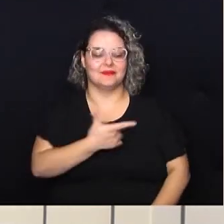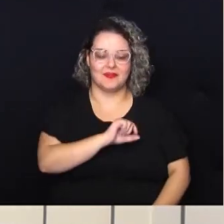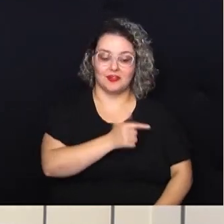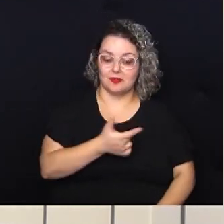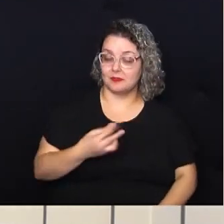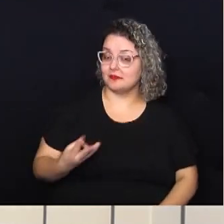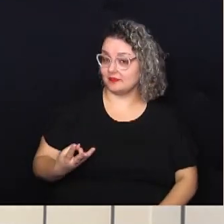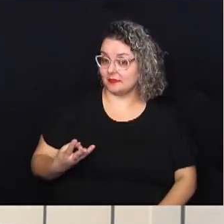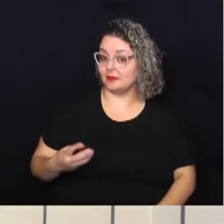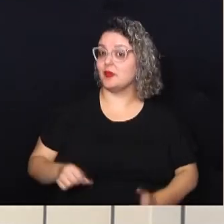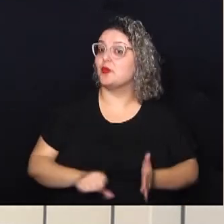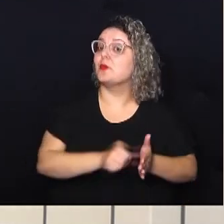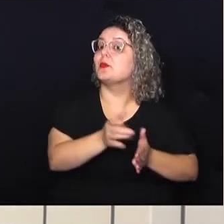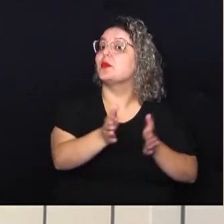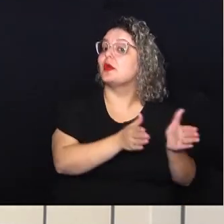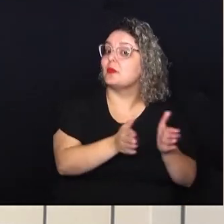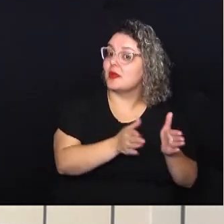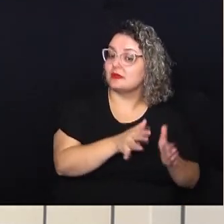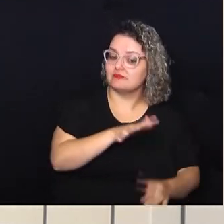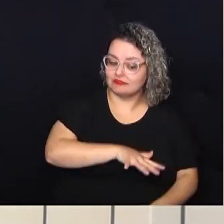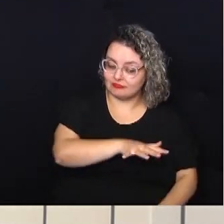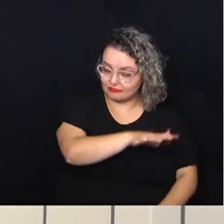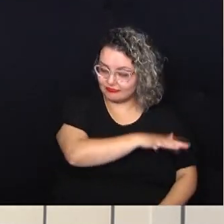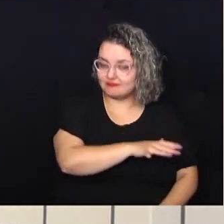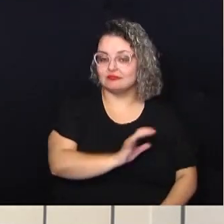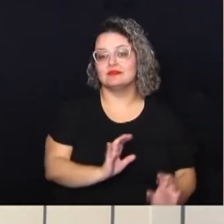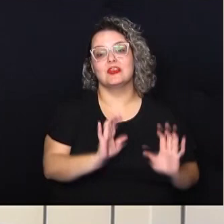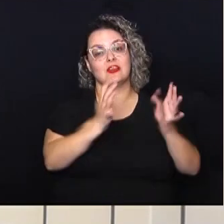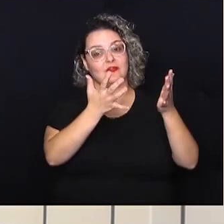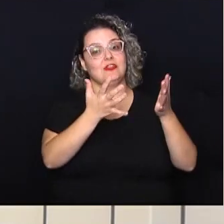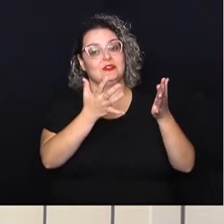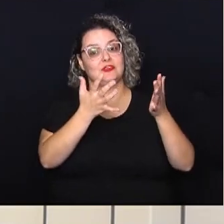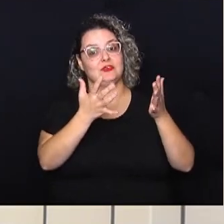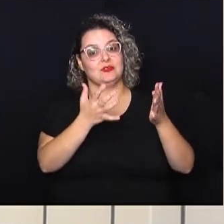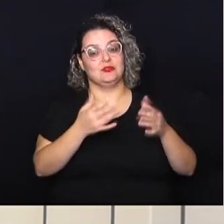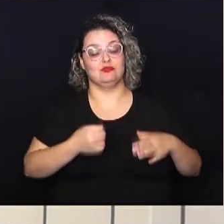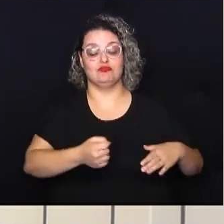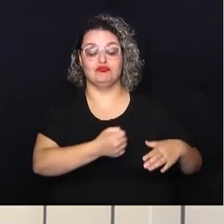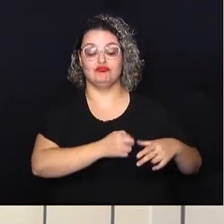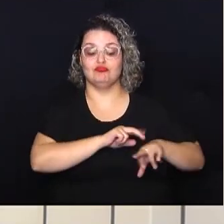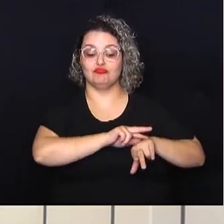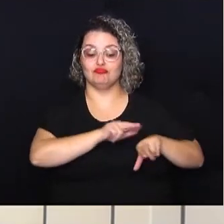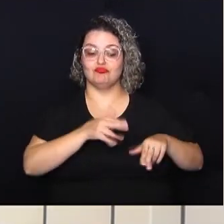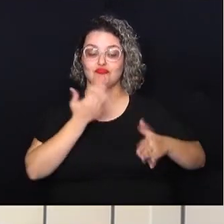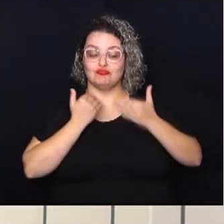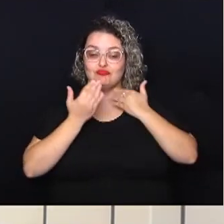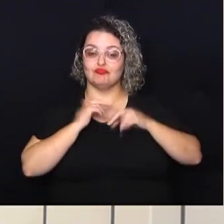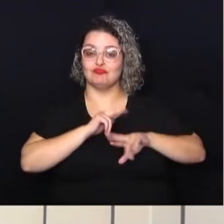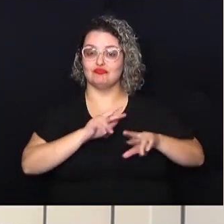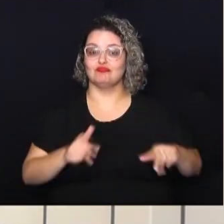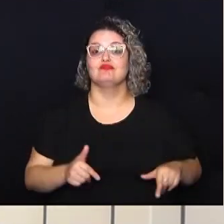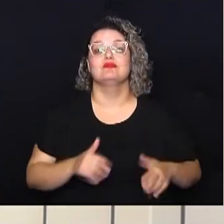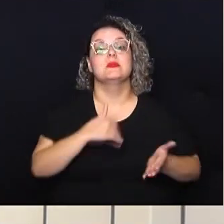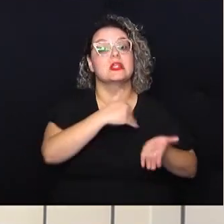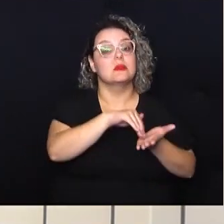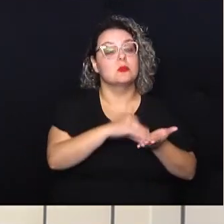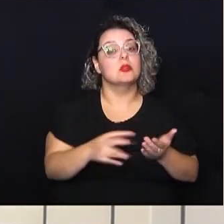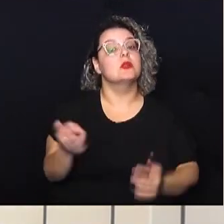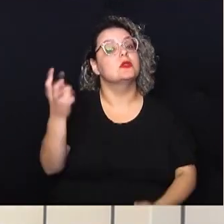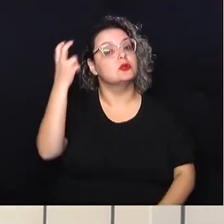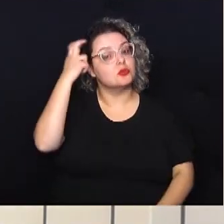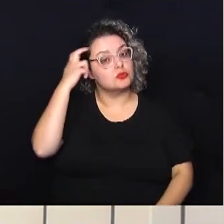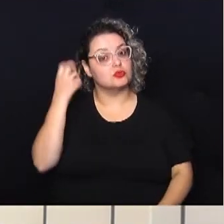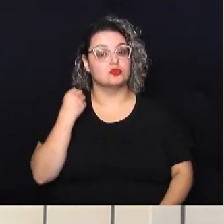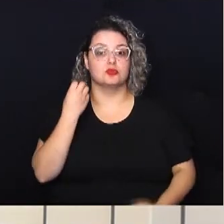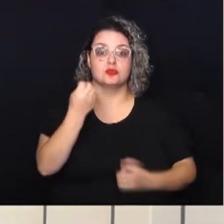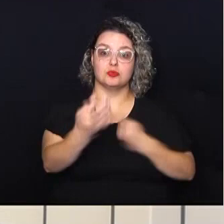Evento, primeira etapa regional deste festival. É um evento de gastronomia promovido pela Secretaria de Turismo e